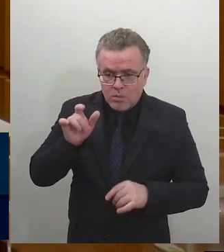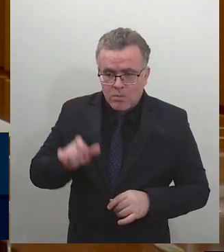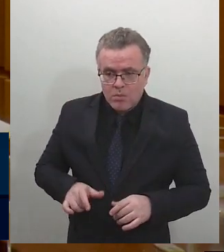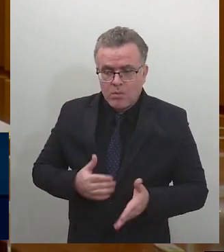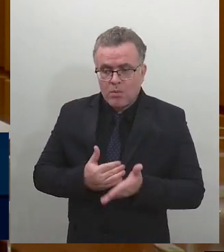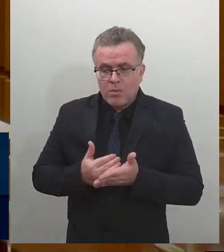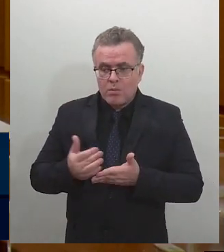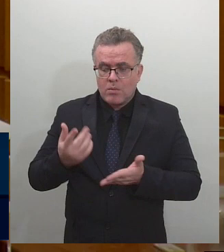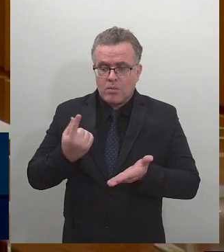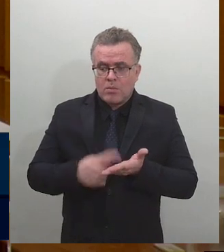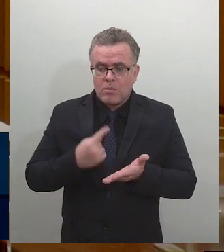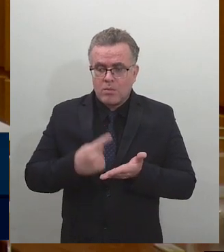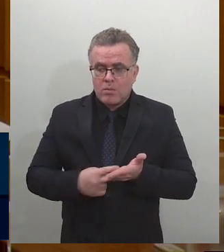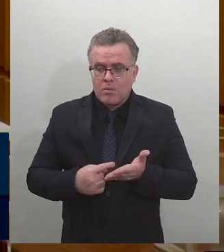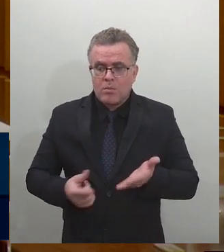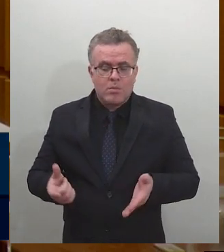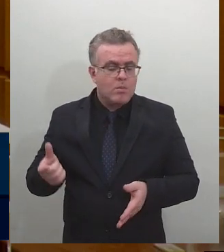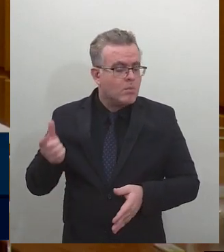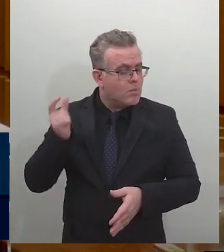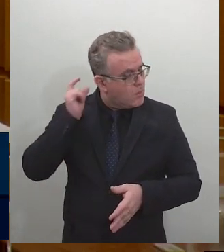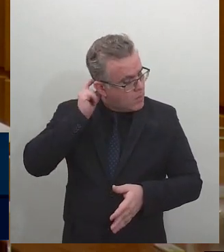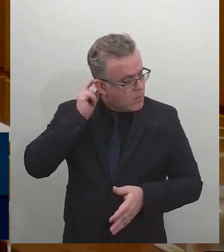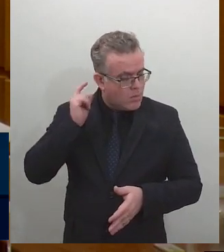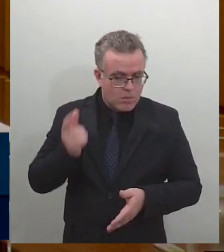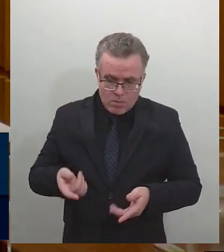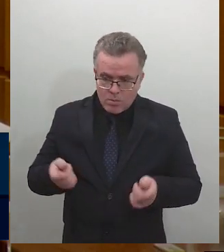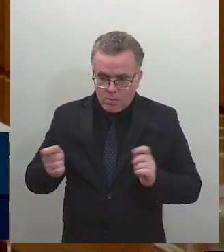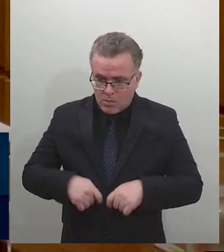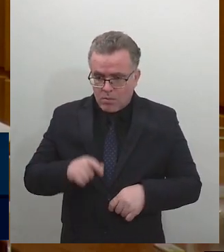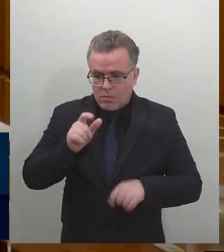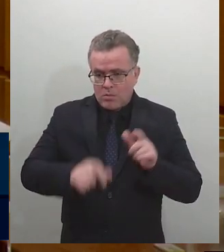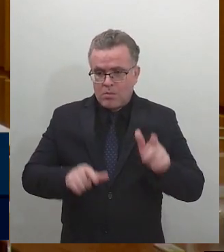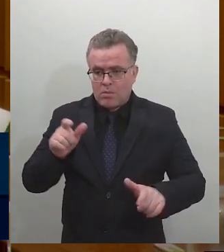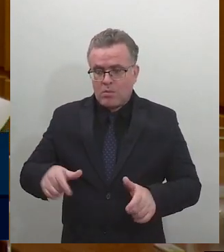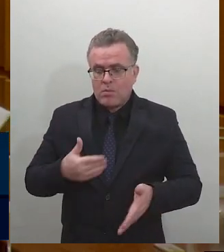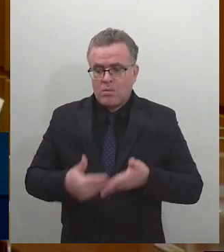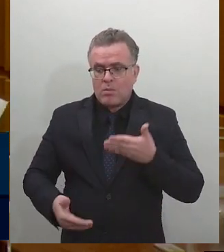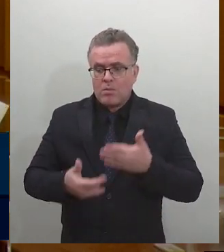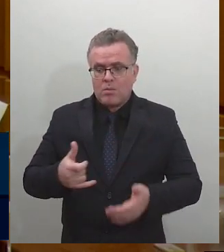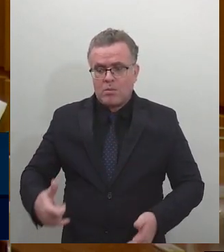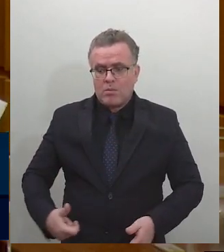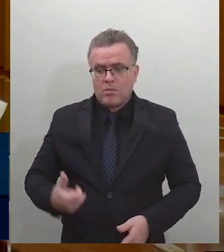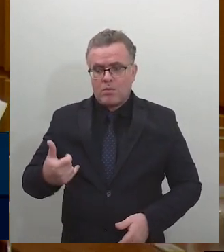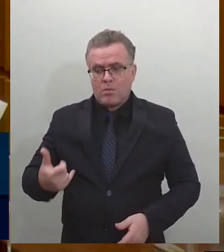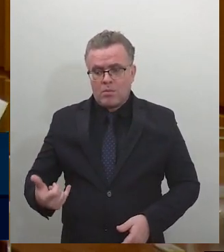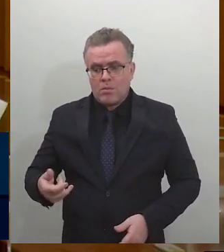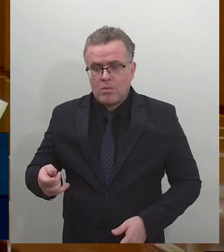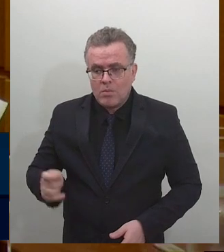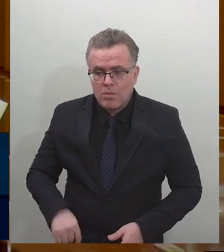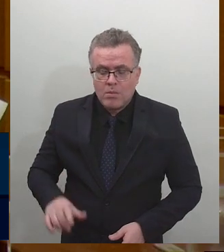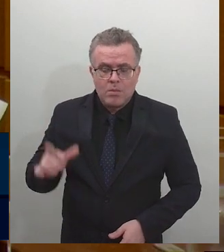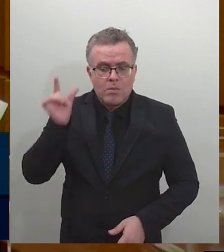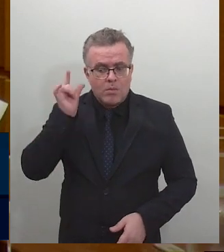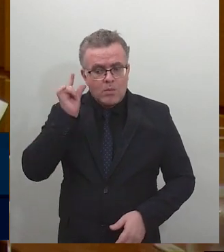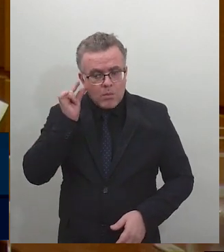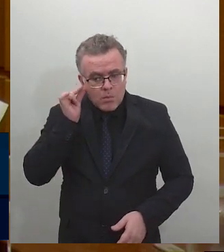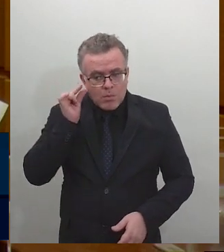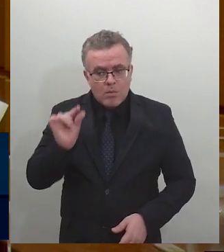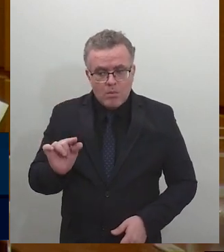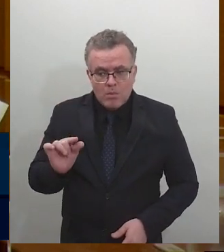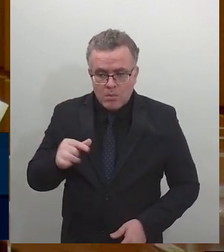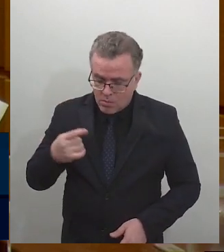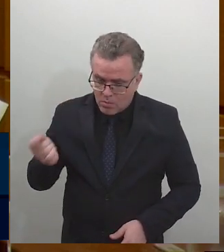auditivas para pessoas de qualquer faixa etária com algum grau de perda auditiva. Ao serem encaminhados para o centro